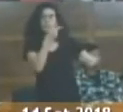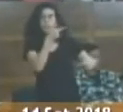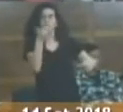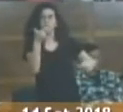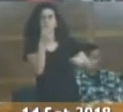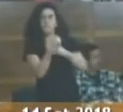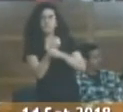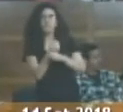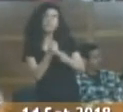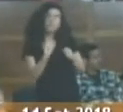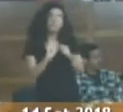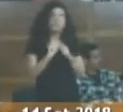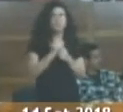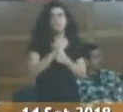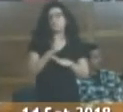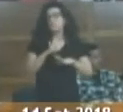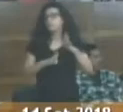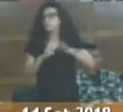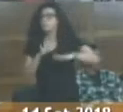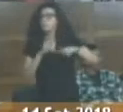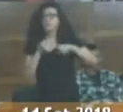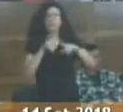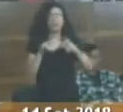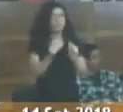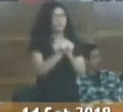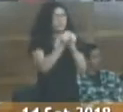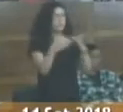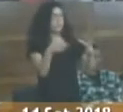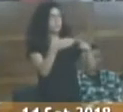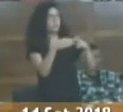fizemos alguma coisa com a minha equipe.